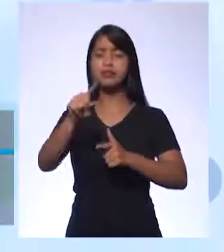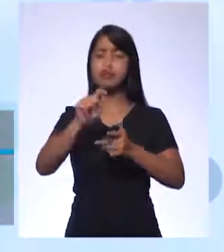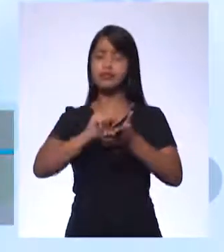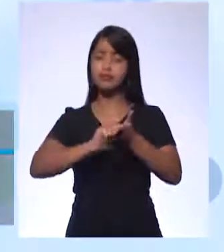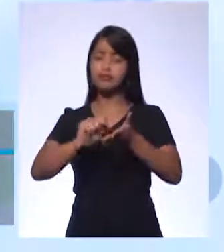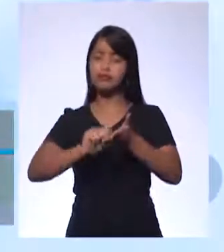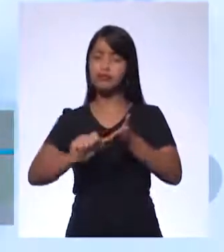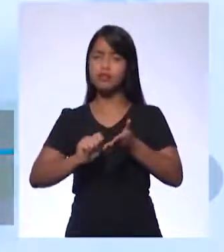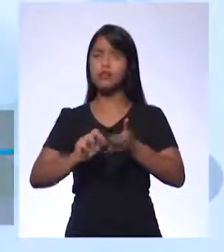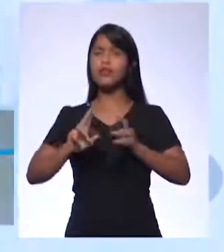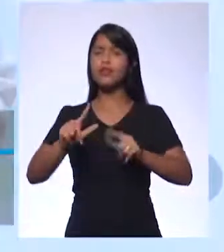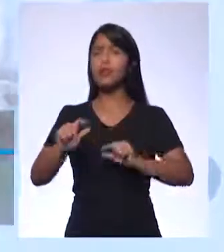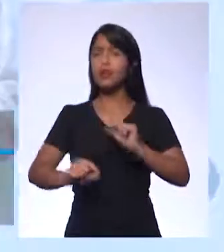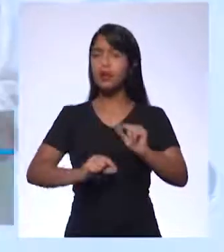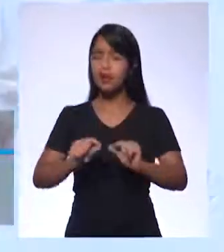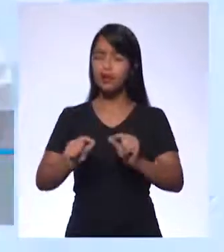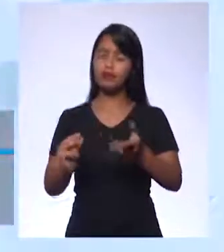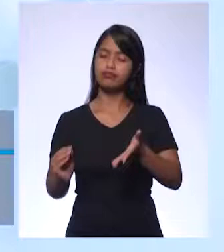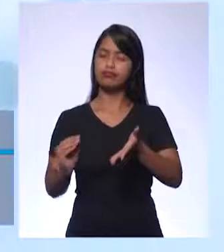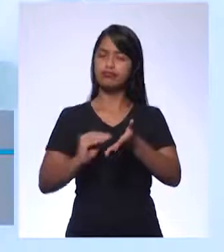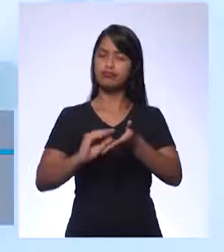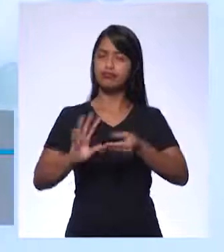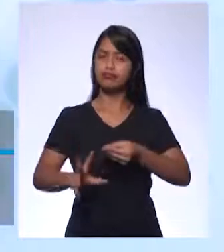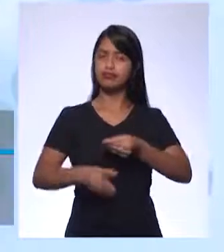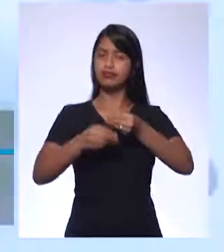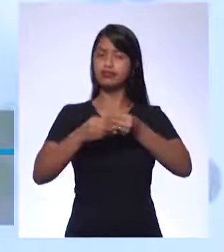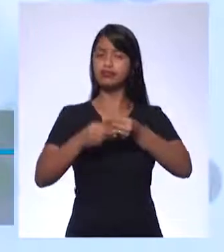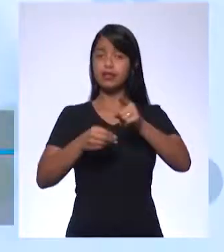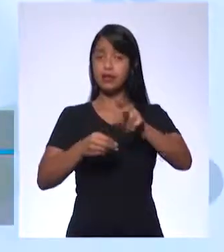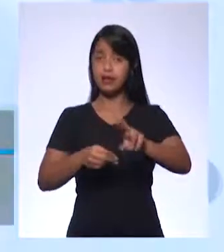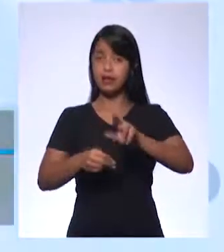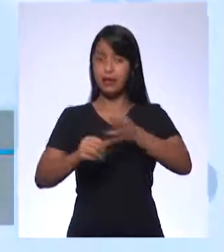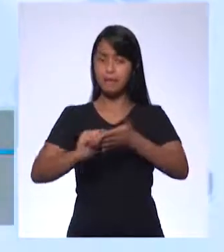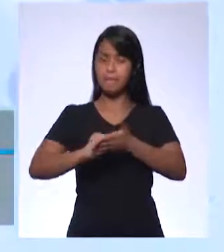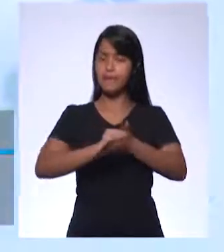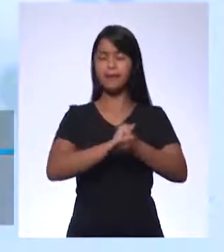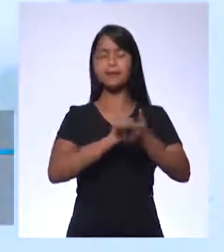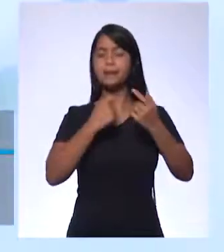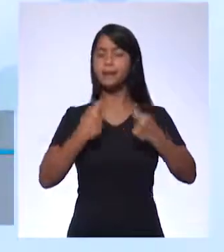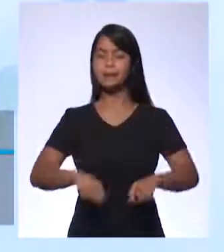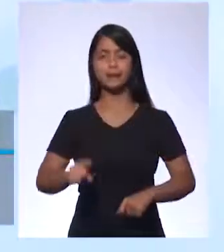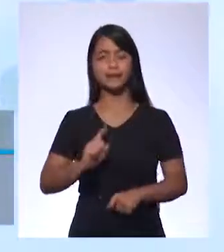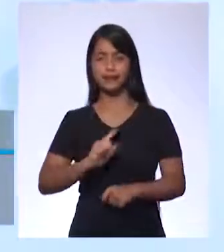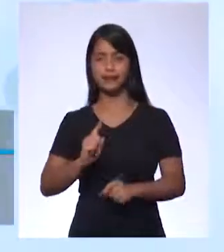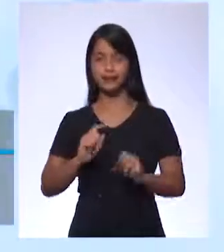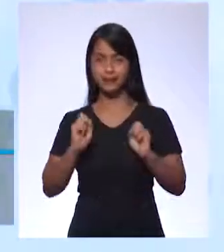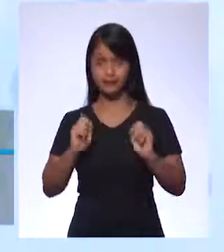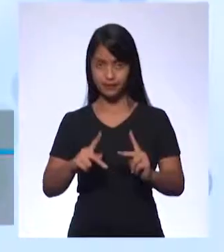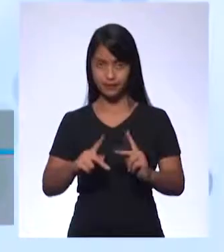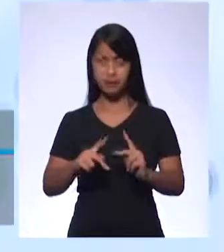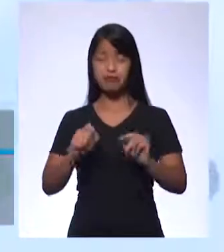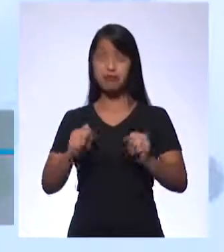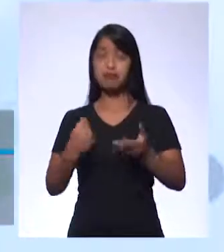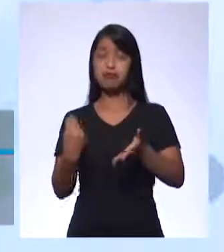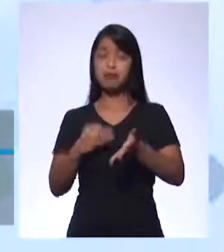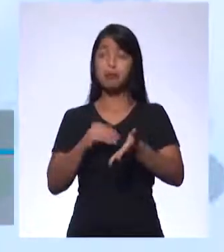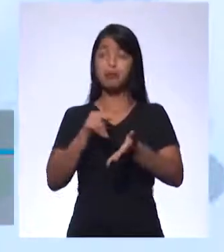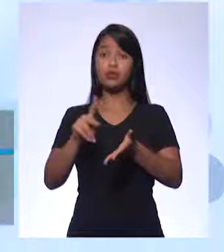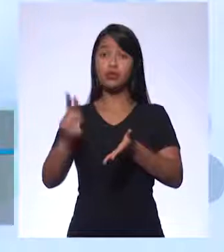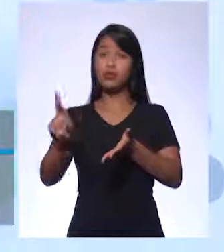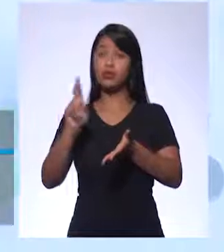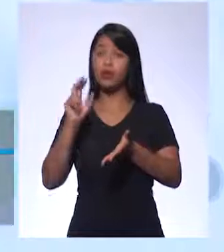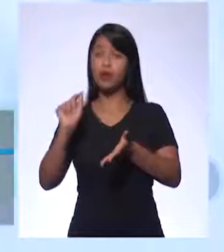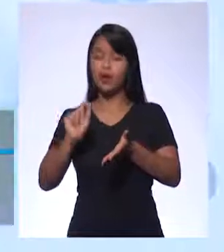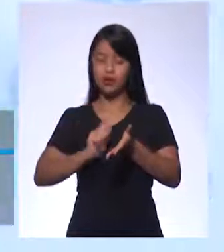está de diferente. Tá? Não precisa apagar a sua, tudo bem? Até pode escrever a resposta do professor, foi essa aqui. Tá bom? Muito